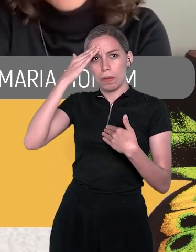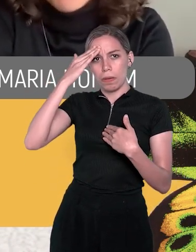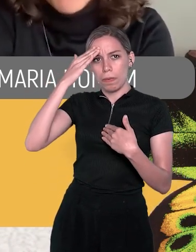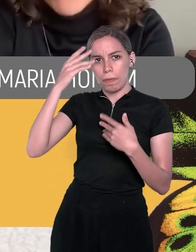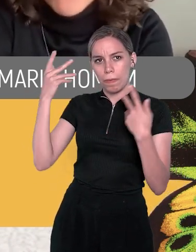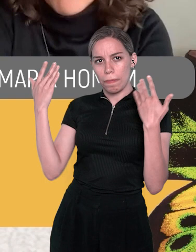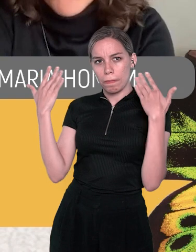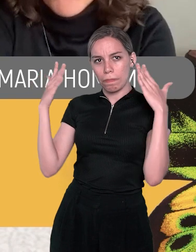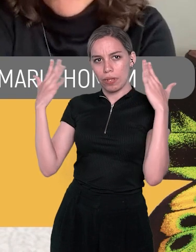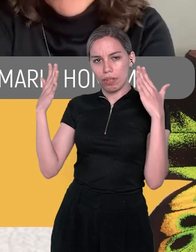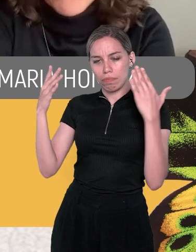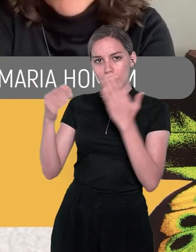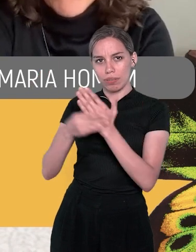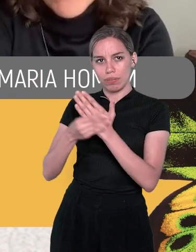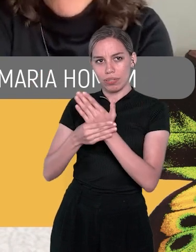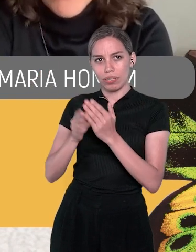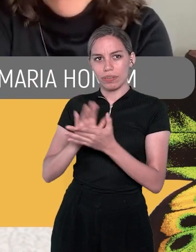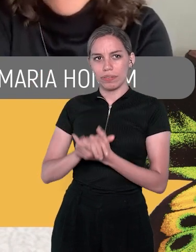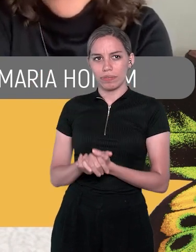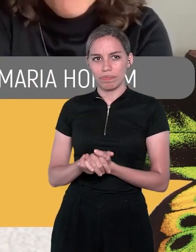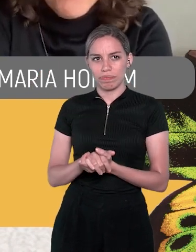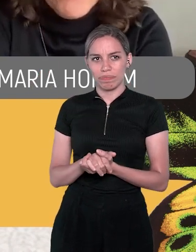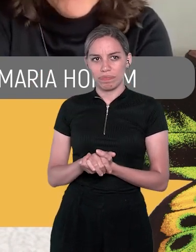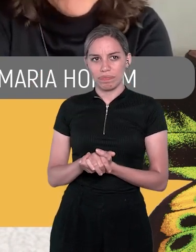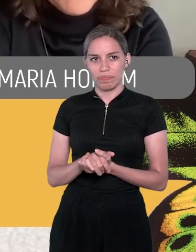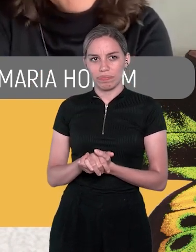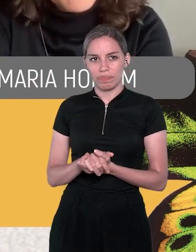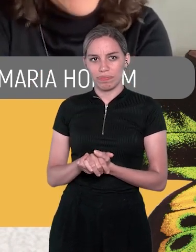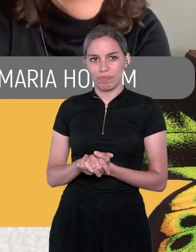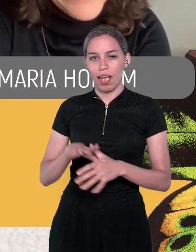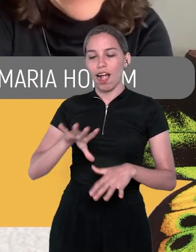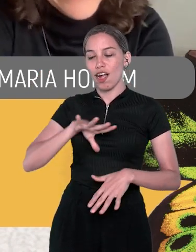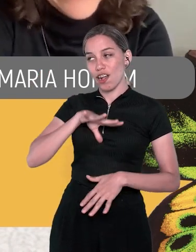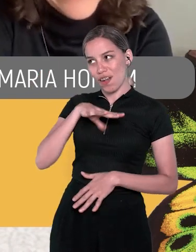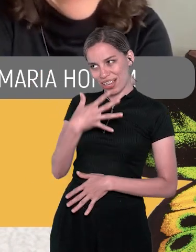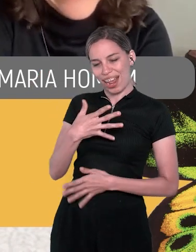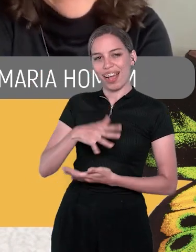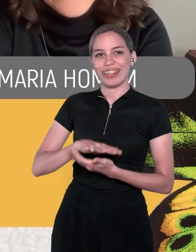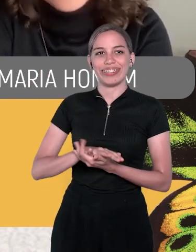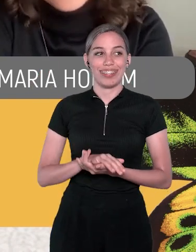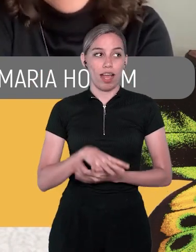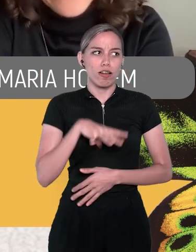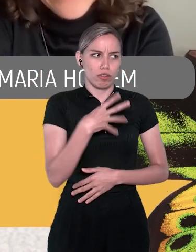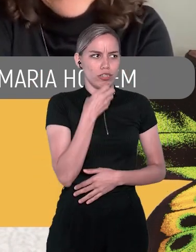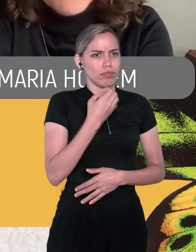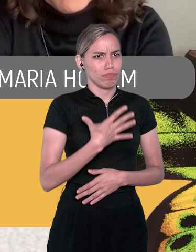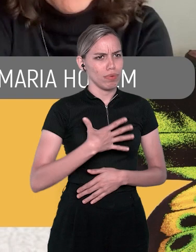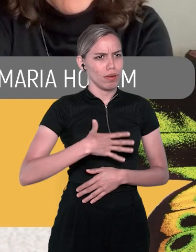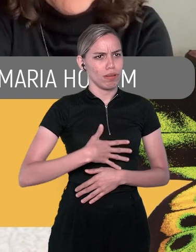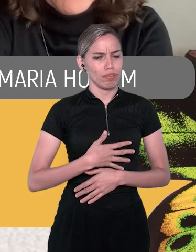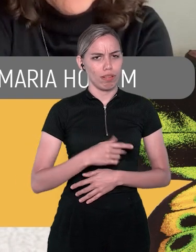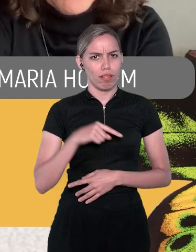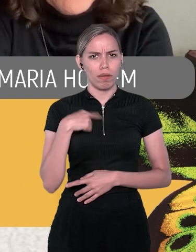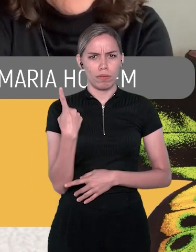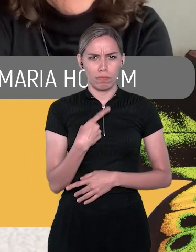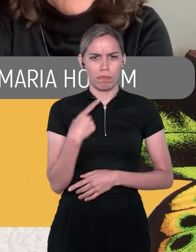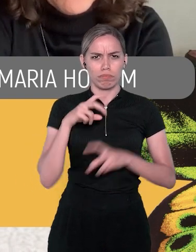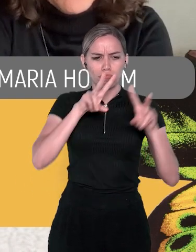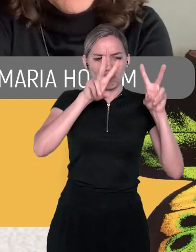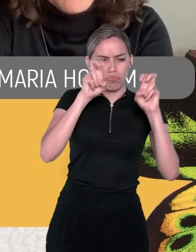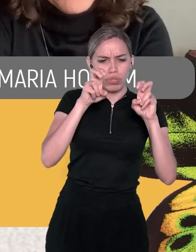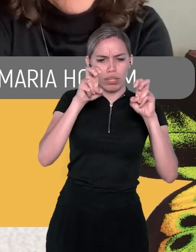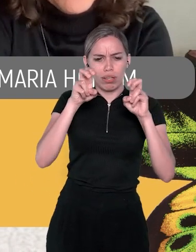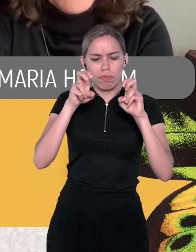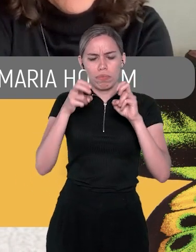dos ombros. Ela veste uma blusa preta e está sentada em uma sala de paredes brancas. A gente extraiu do livro, de